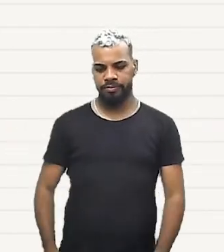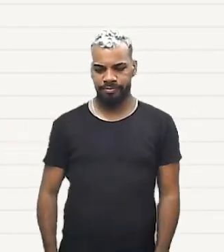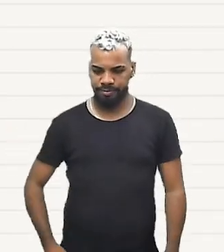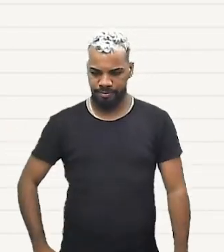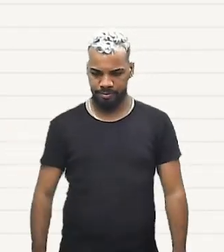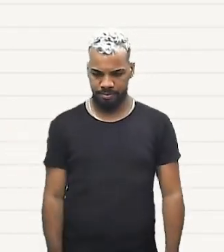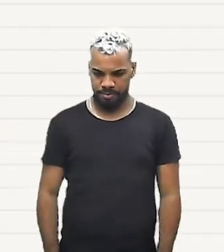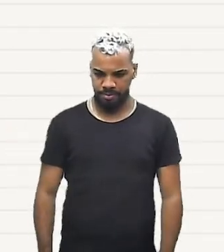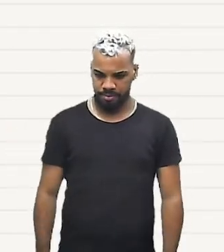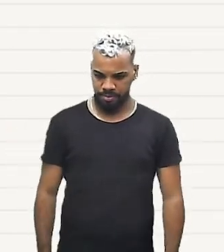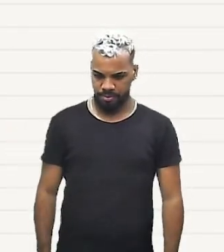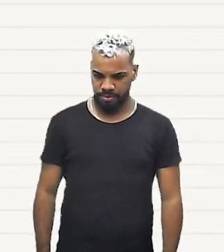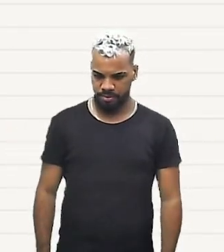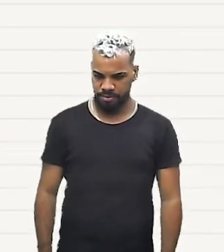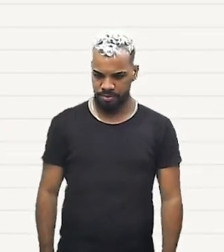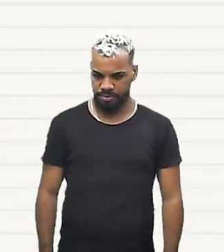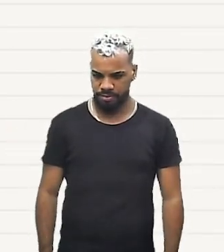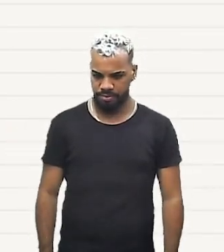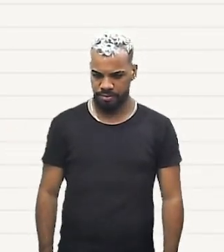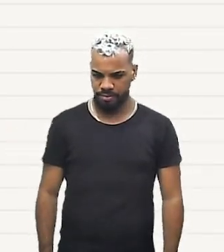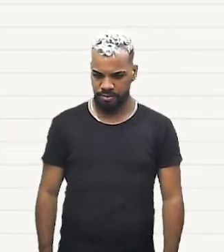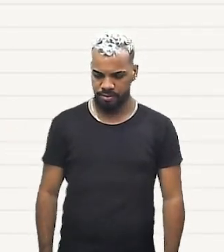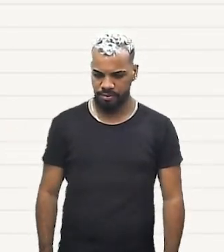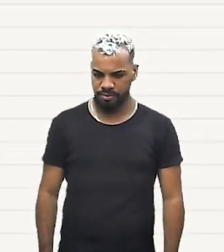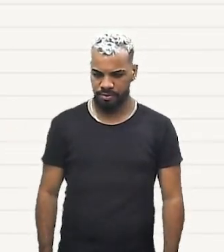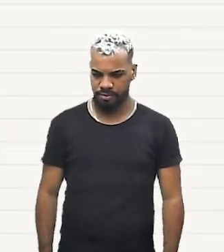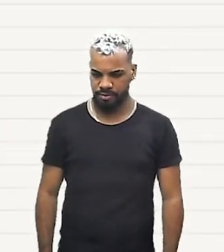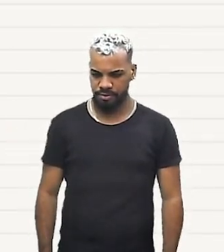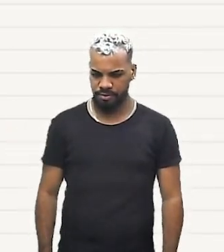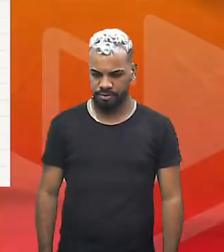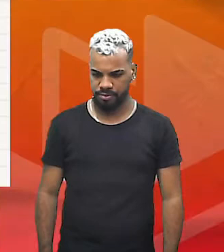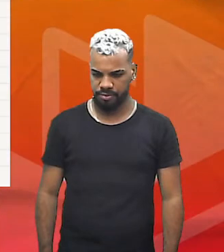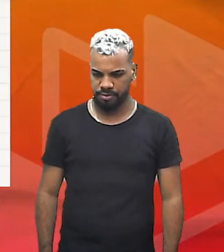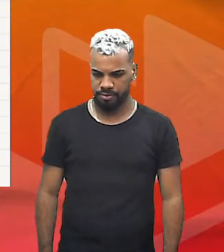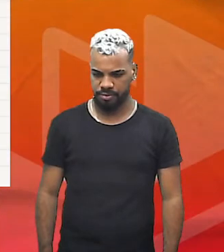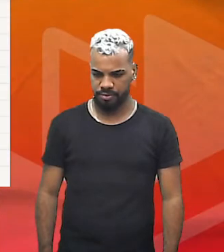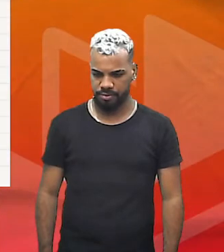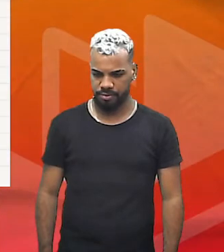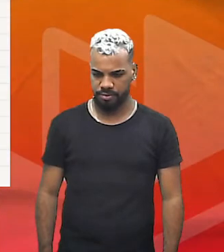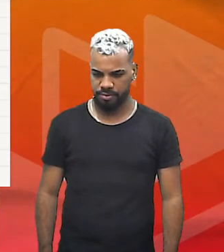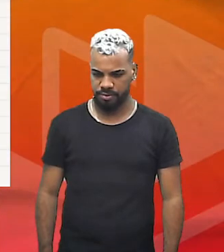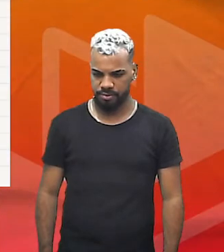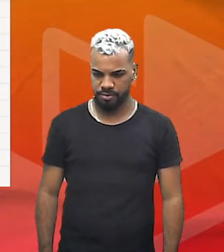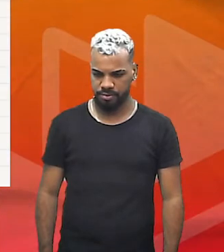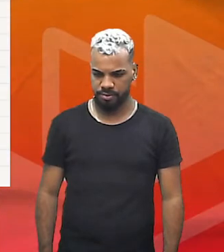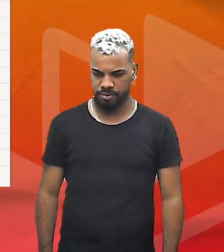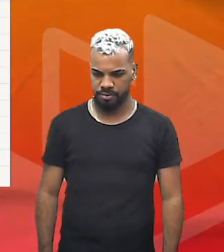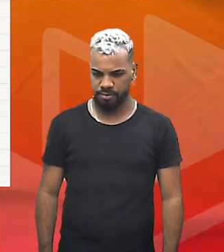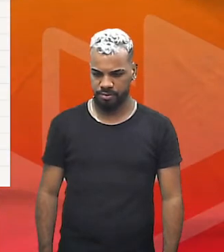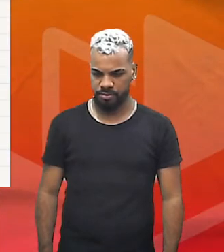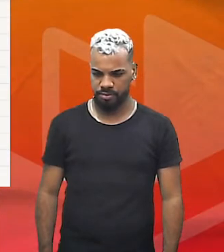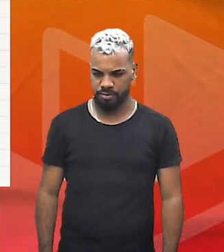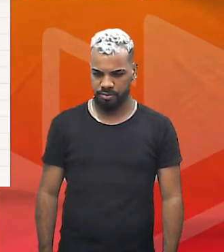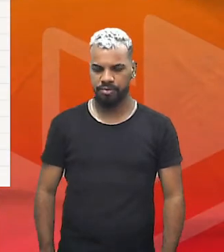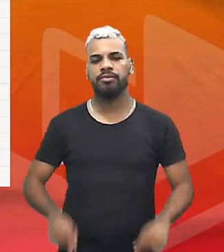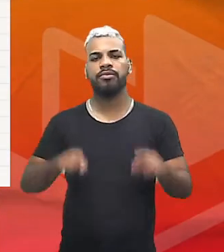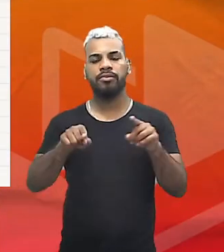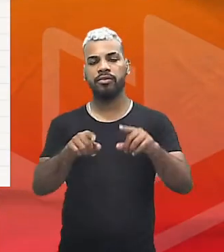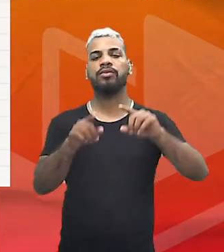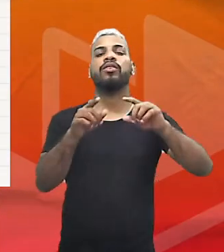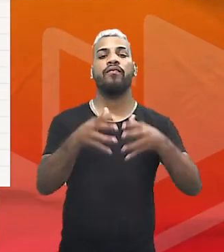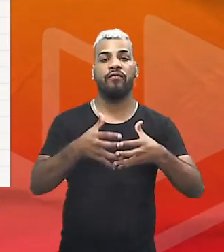e o que é que eu preciso que vocês tome cuidado sempre que você pegar essa coisa da fermentação lembre que a fermentação comeu